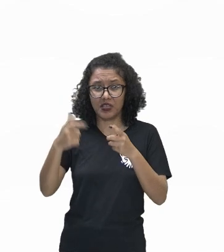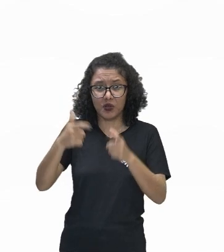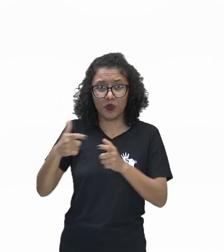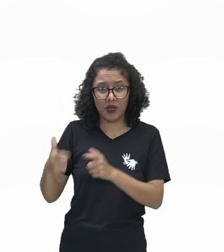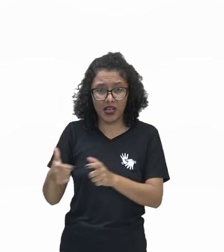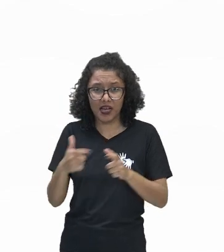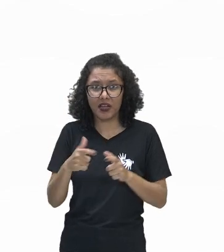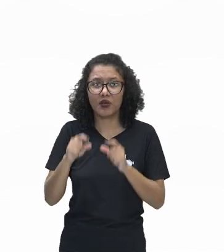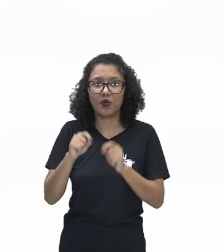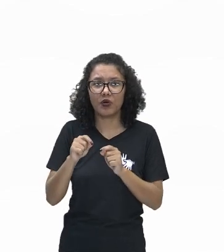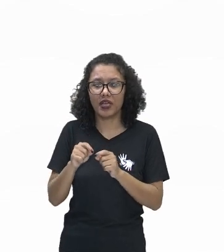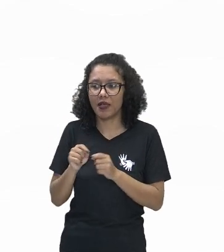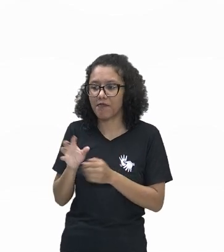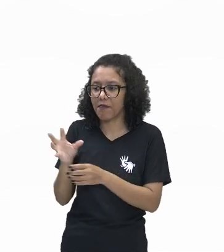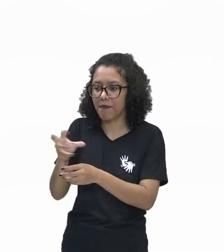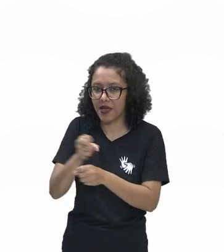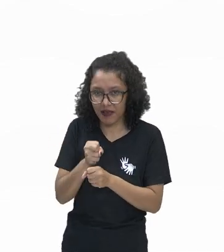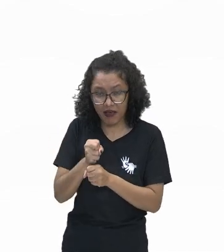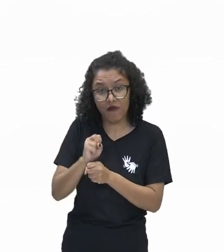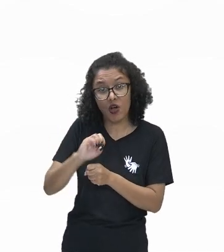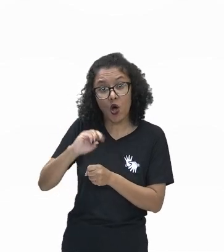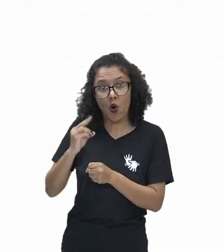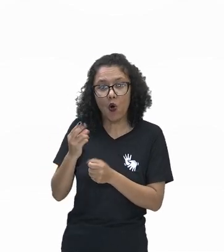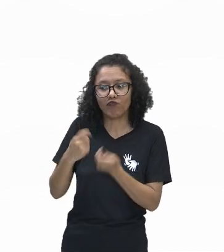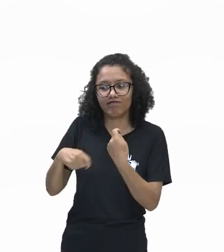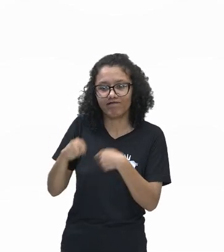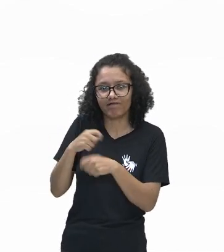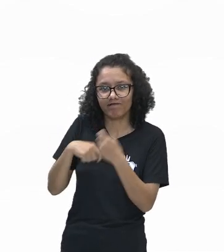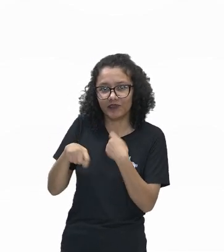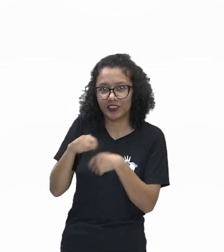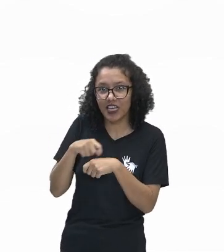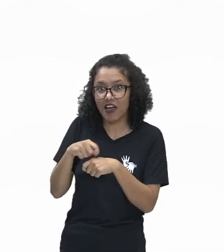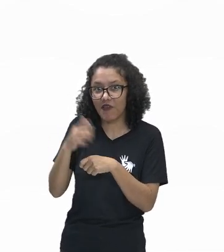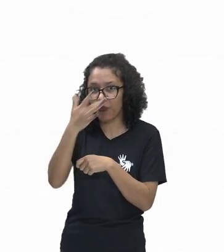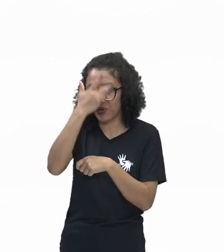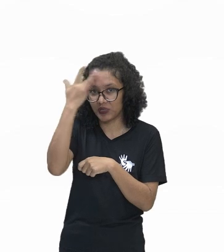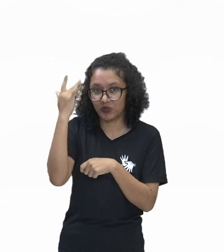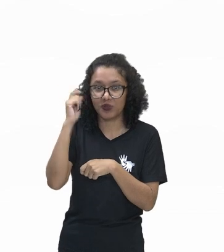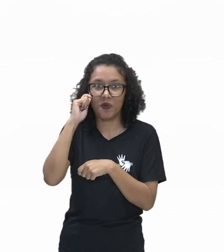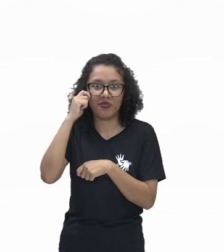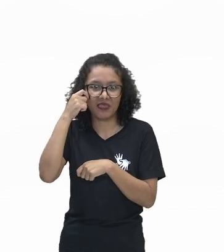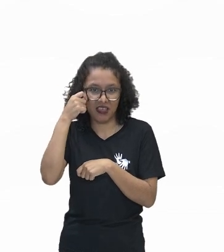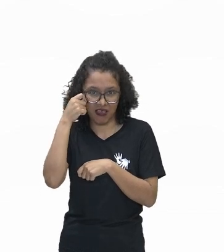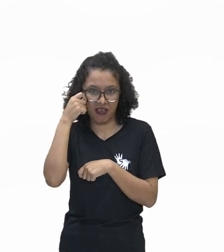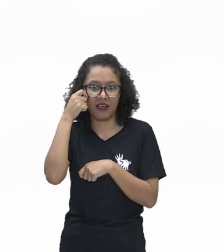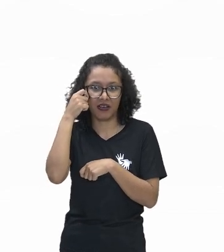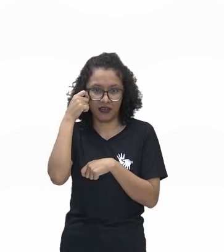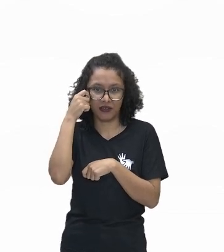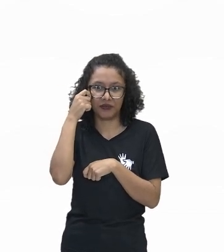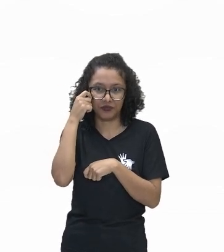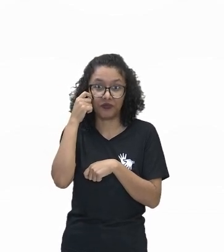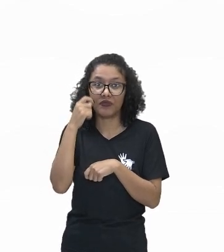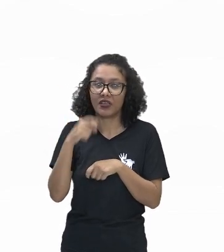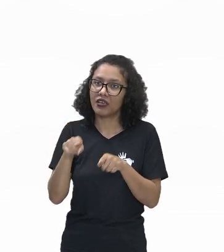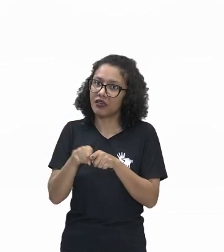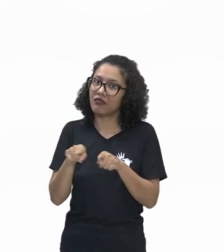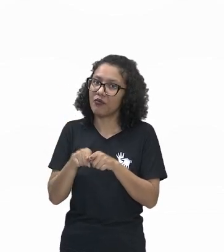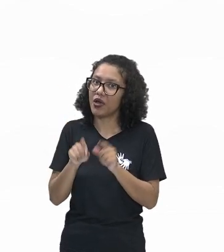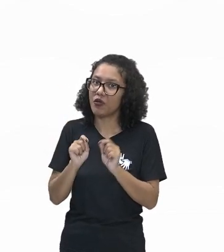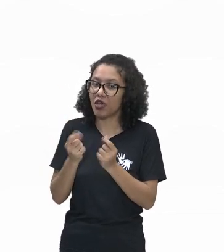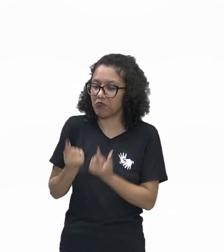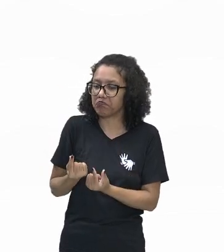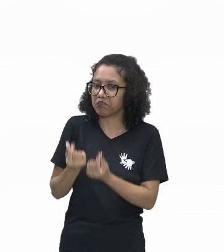ou negociavam pessoas com chefes locais que também se beneficiavam desse comércio. Então,